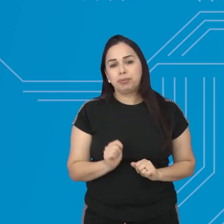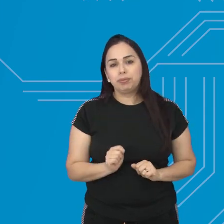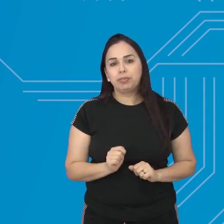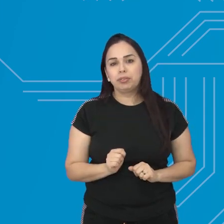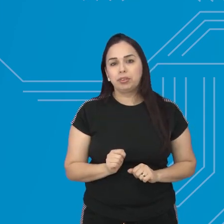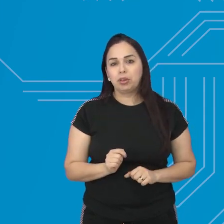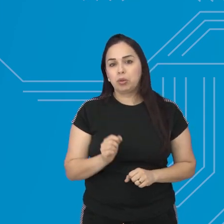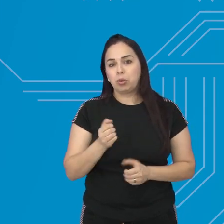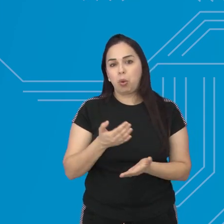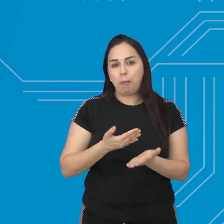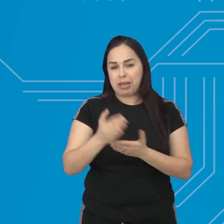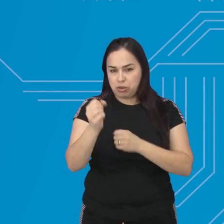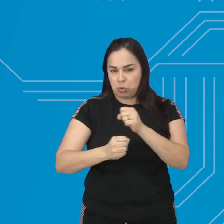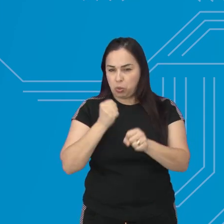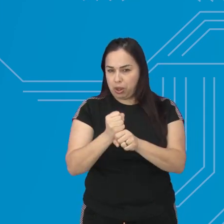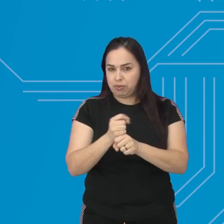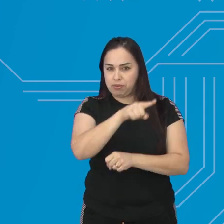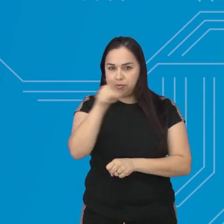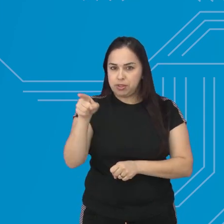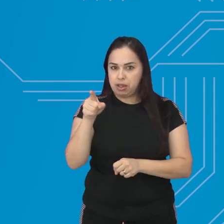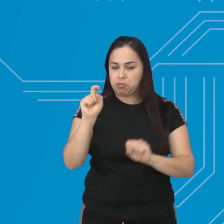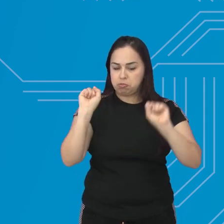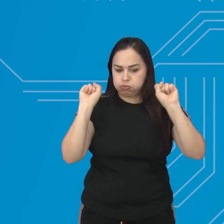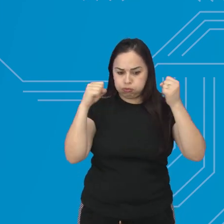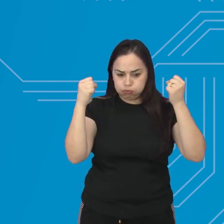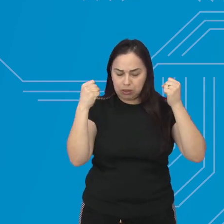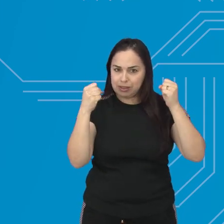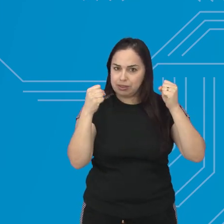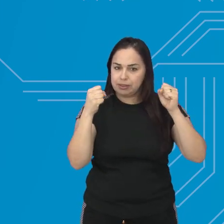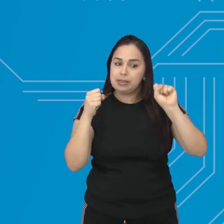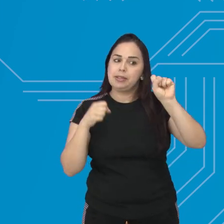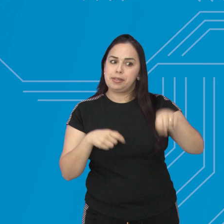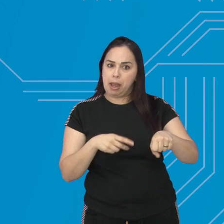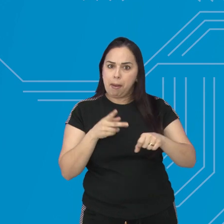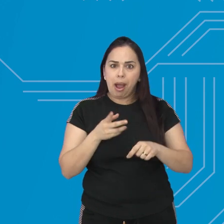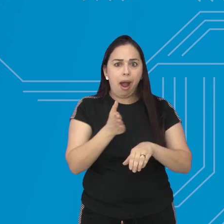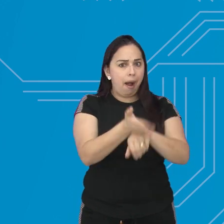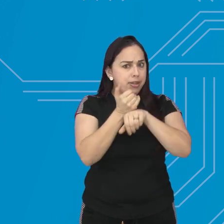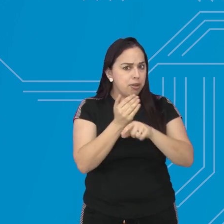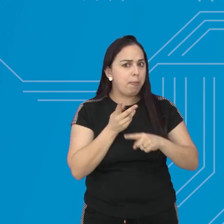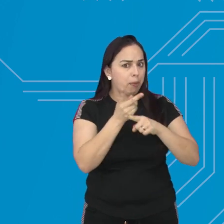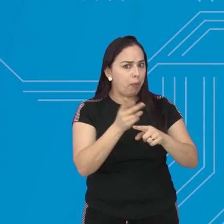faço uma pergunta. Nesse início de ano, você está praticando alguma atividade física? Se